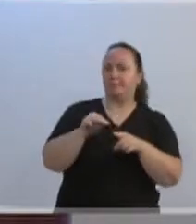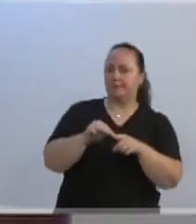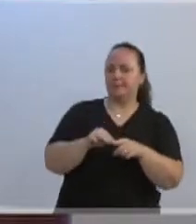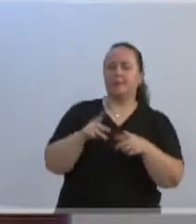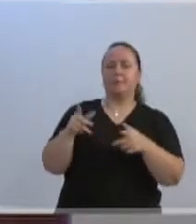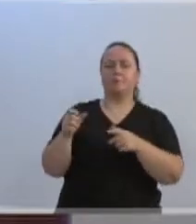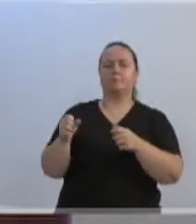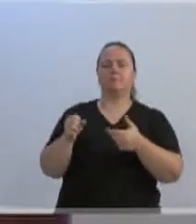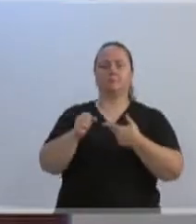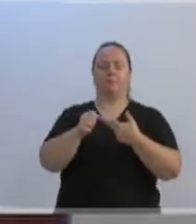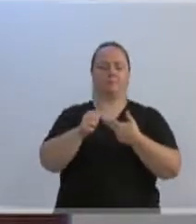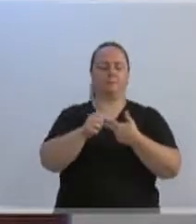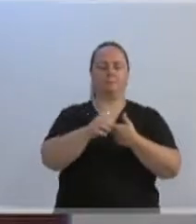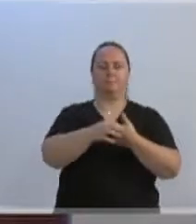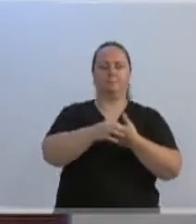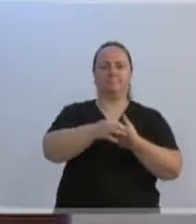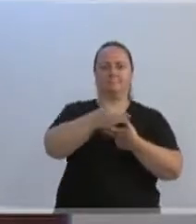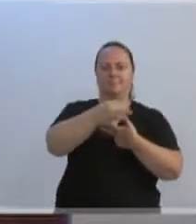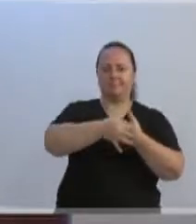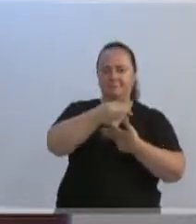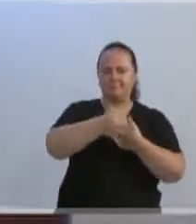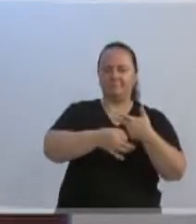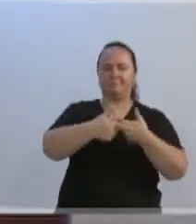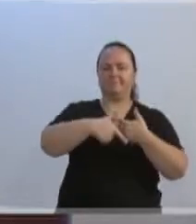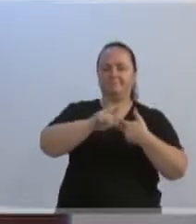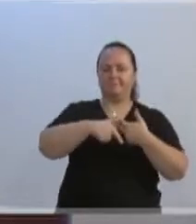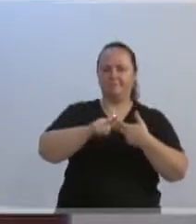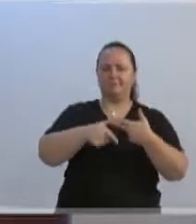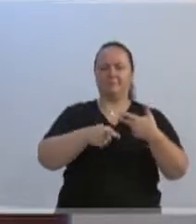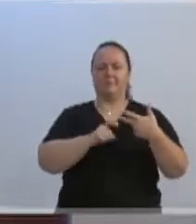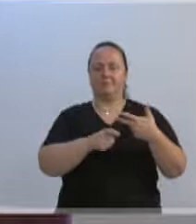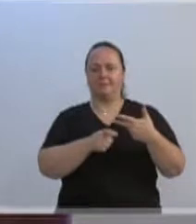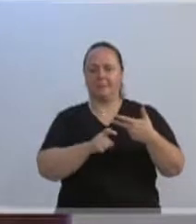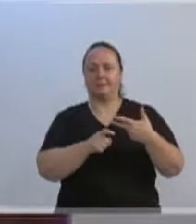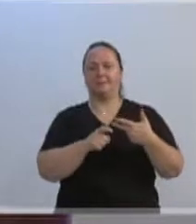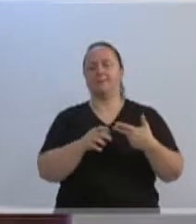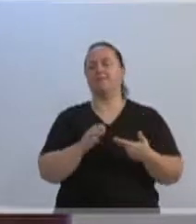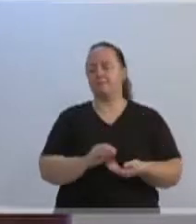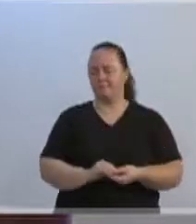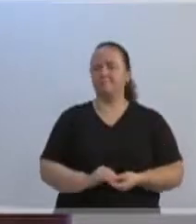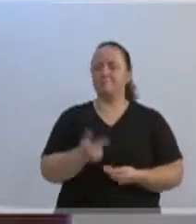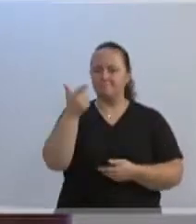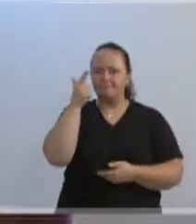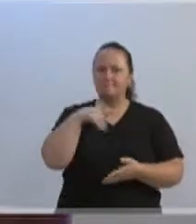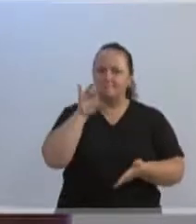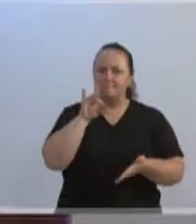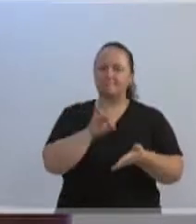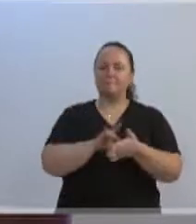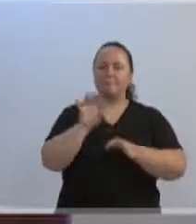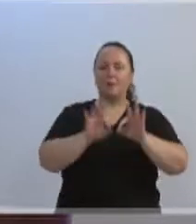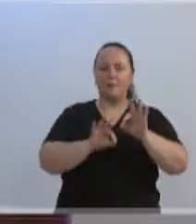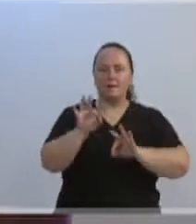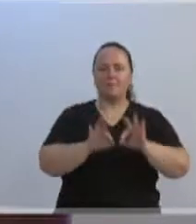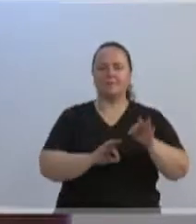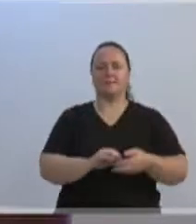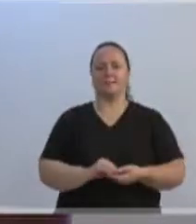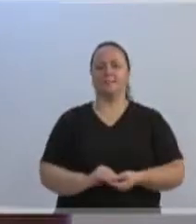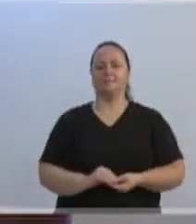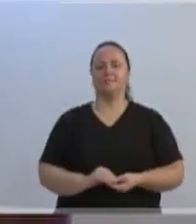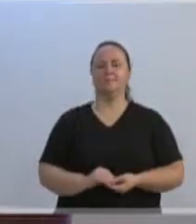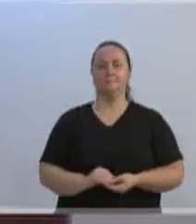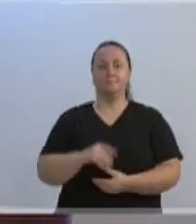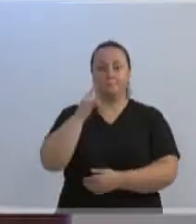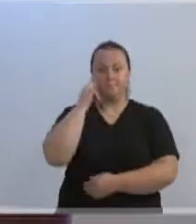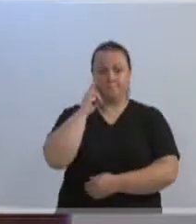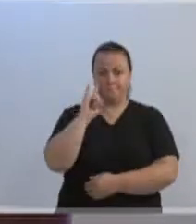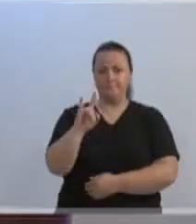um poder judiciário que haja poder legislativo para organizar a sociedade e por último por último eu quero